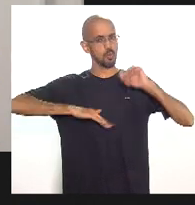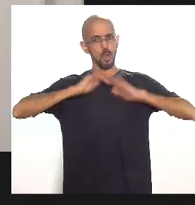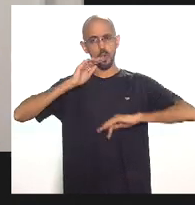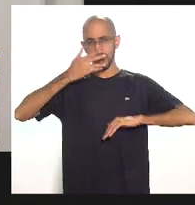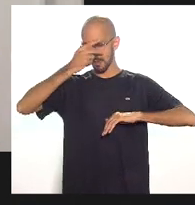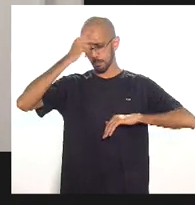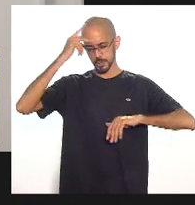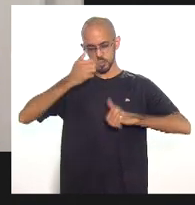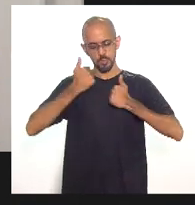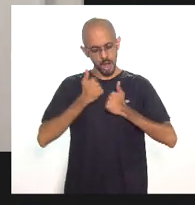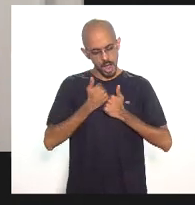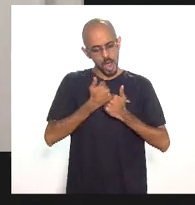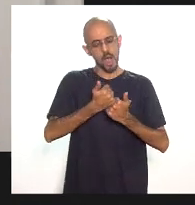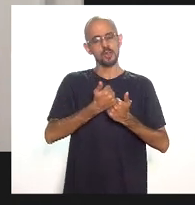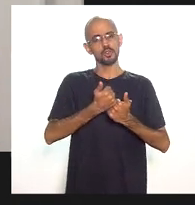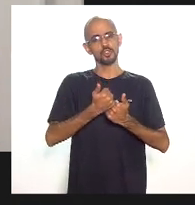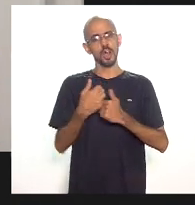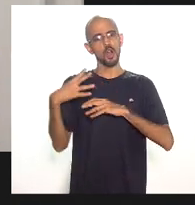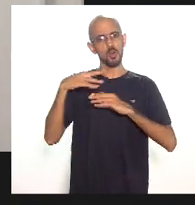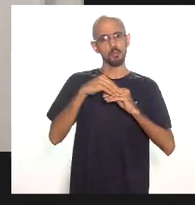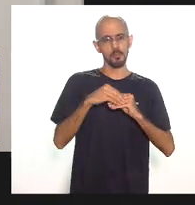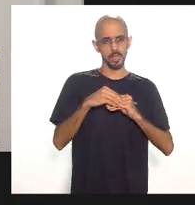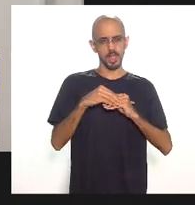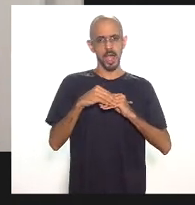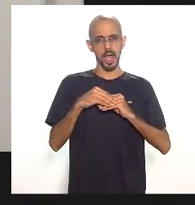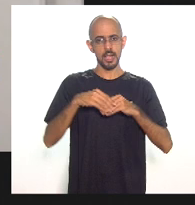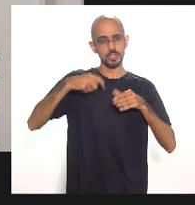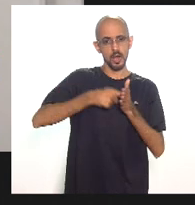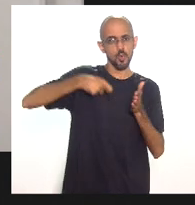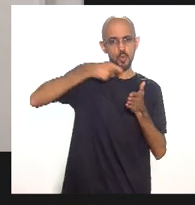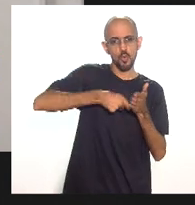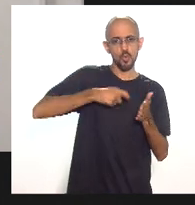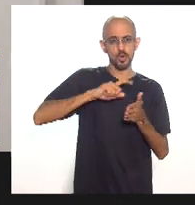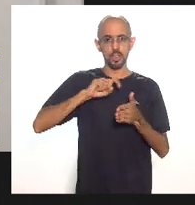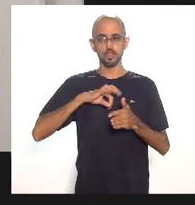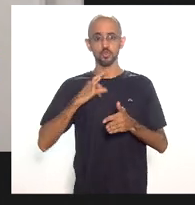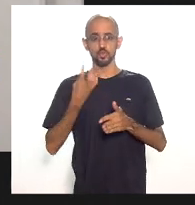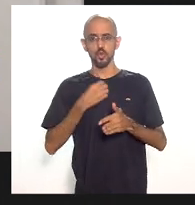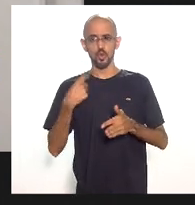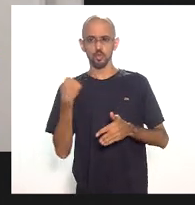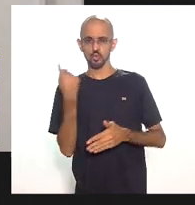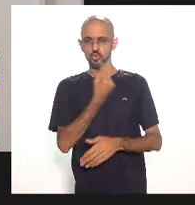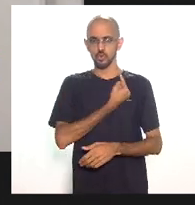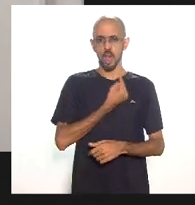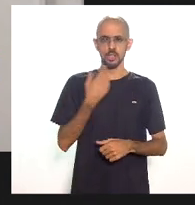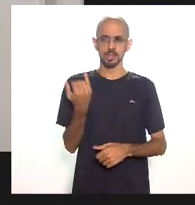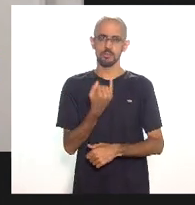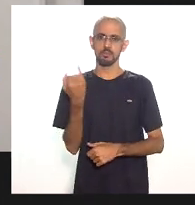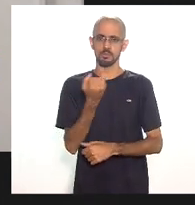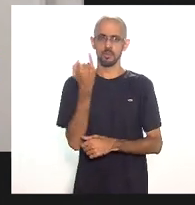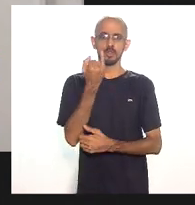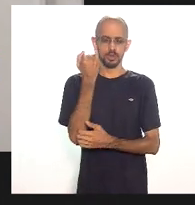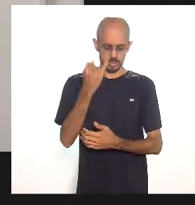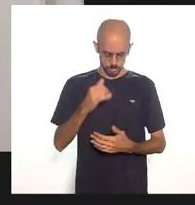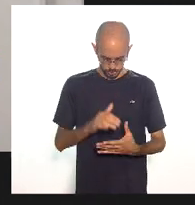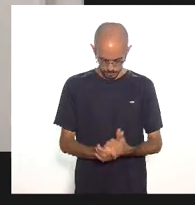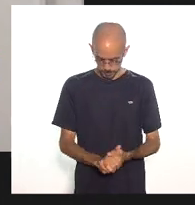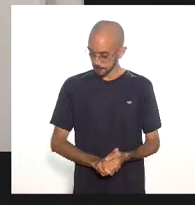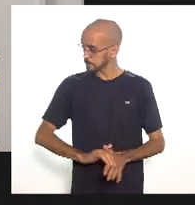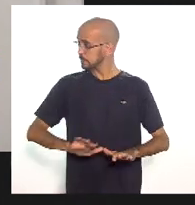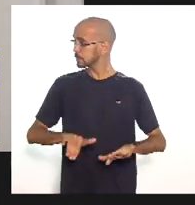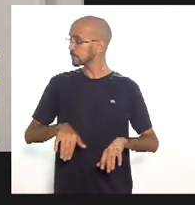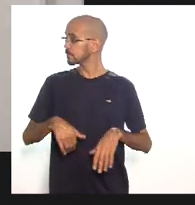se somar a essa luta, que é uma luta de todos nós, é valiosíssima e importante.